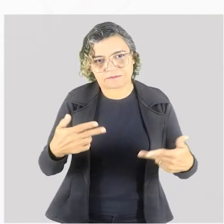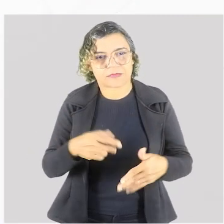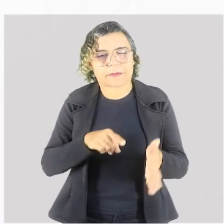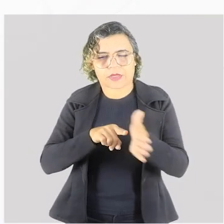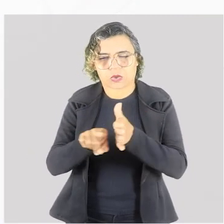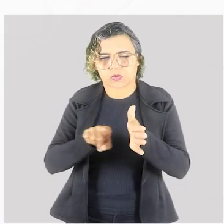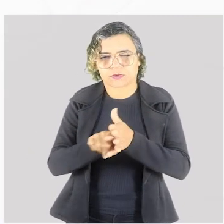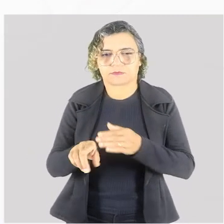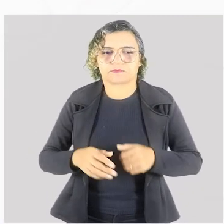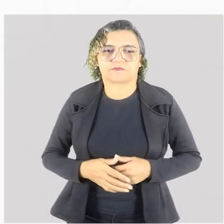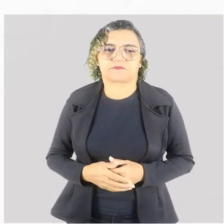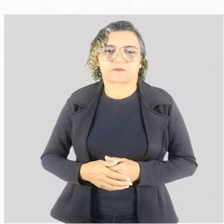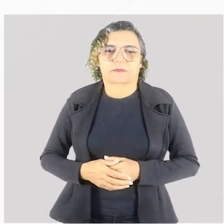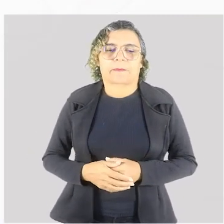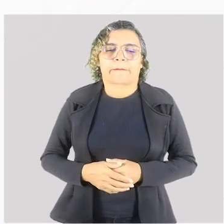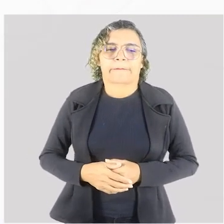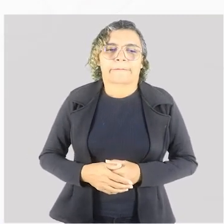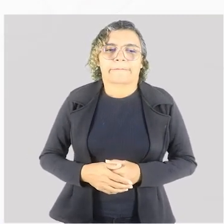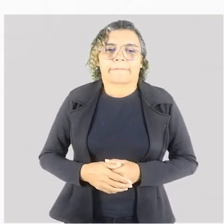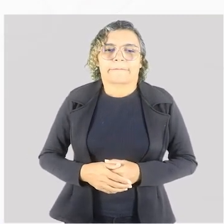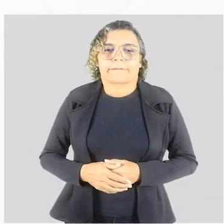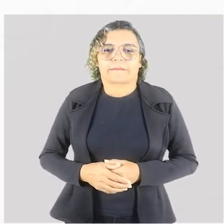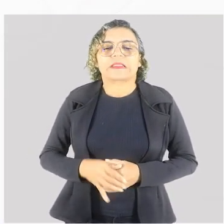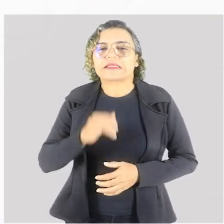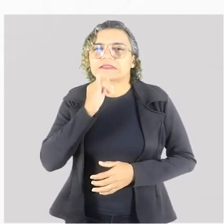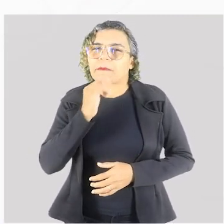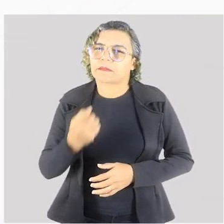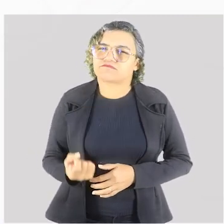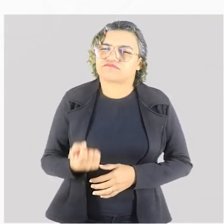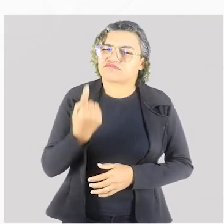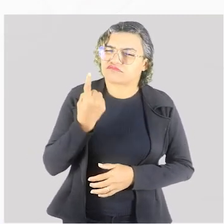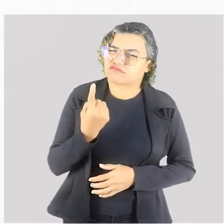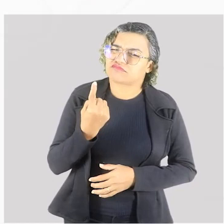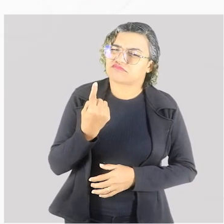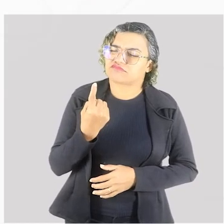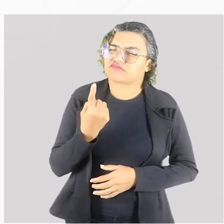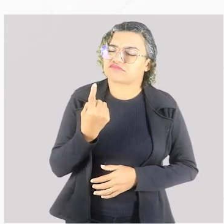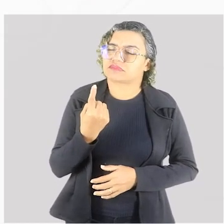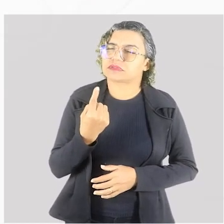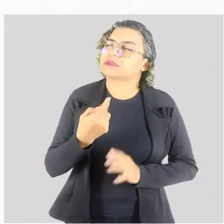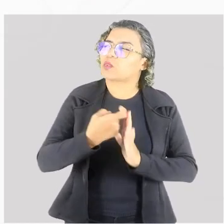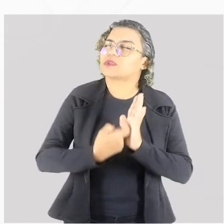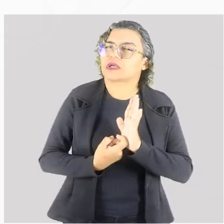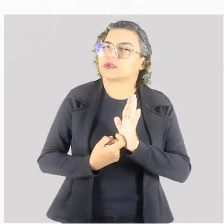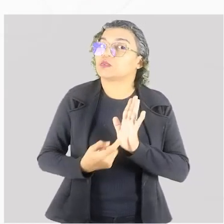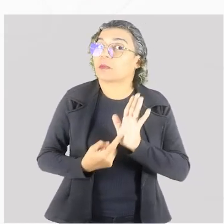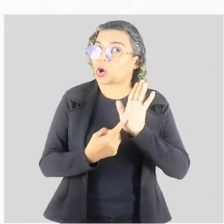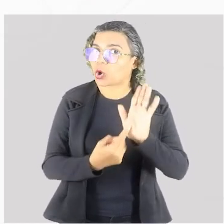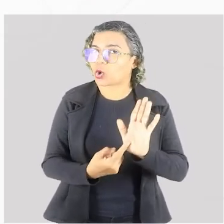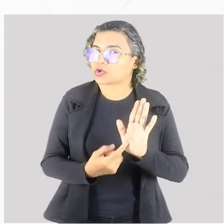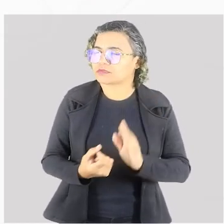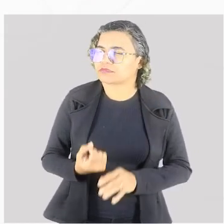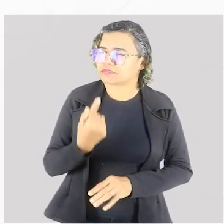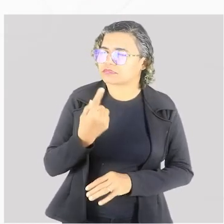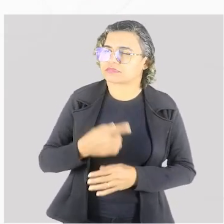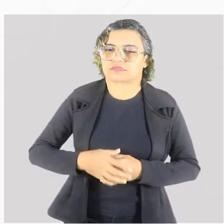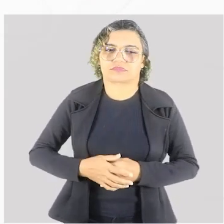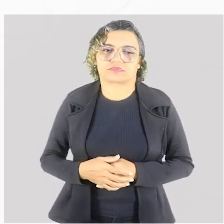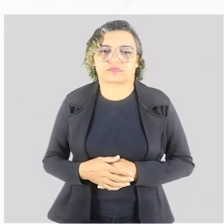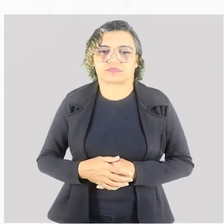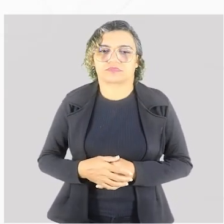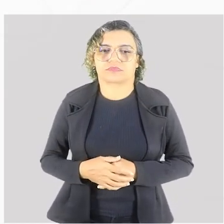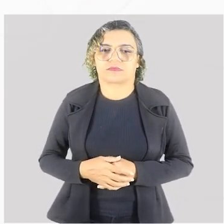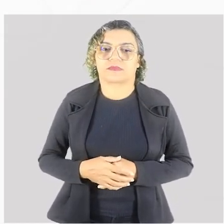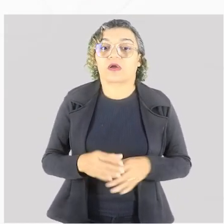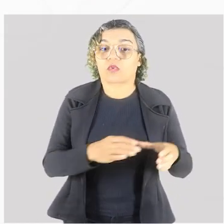pergunta. O processo de estranhamento, de estranhar aquilo que é citado, com